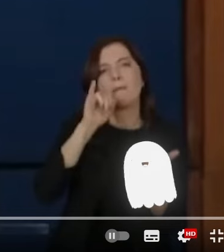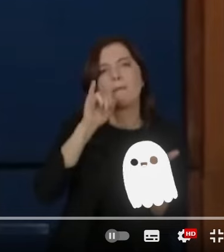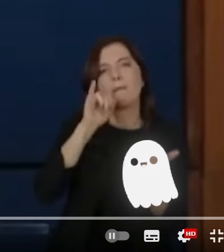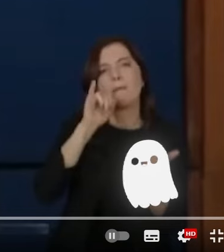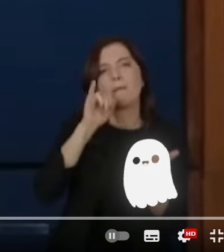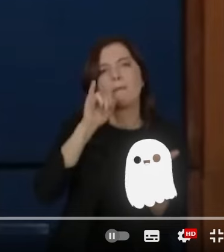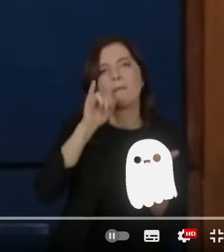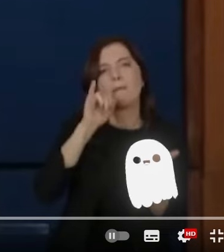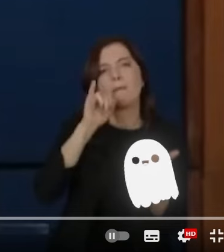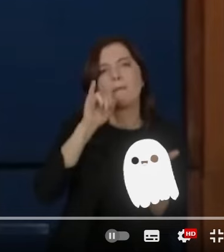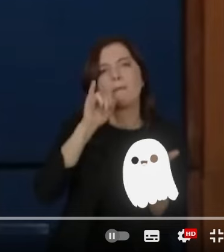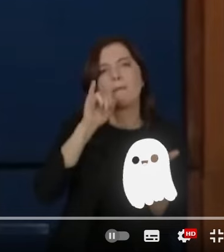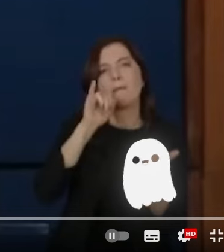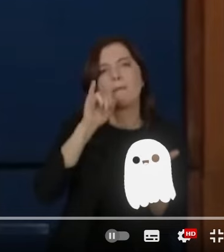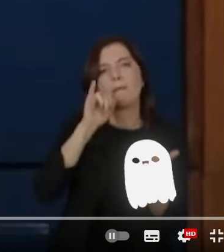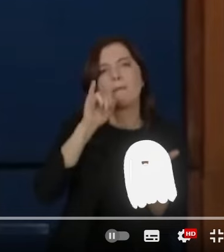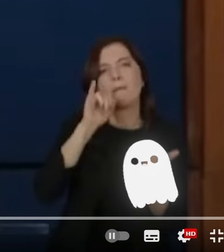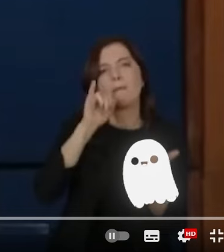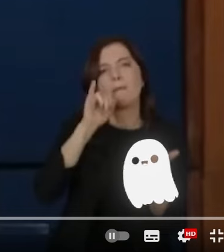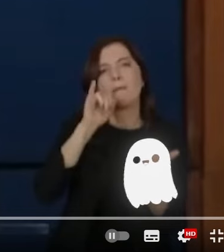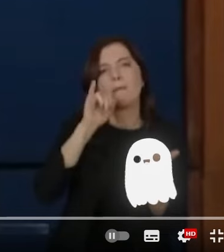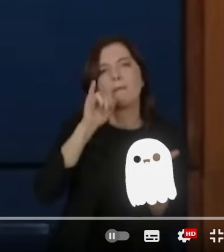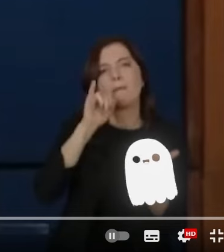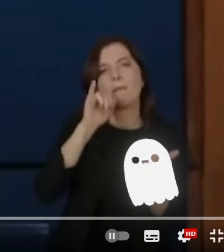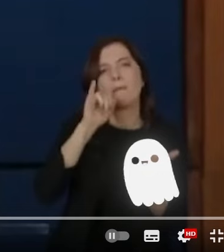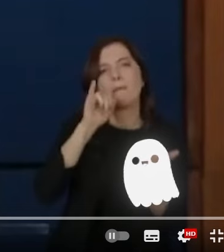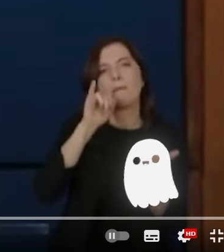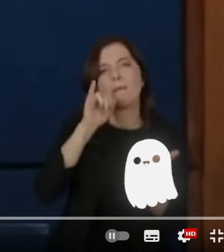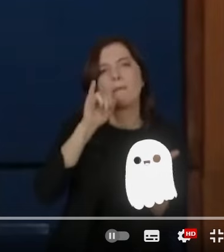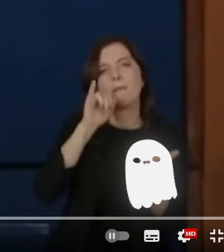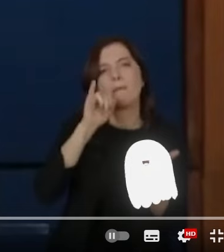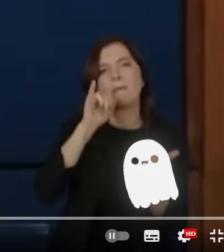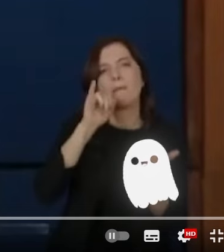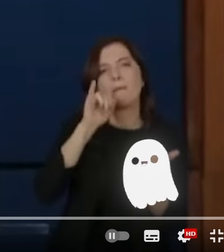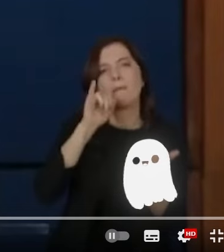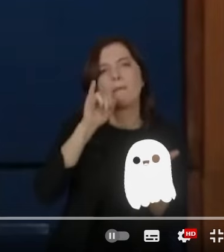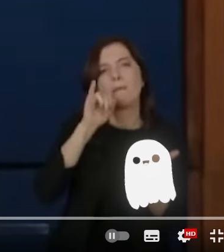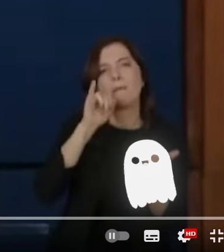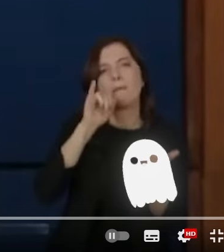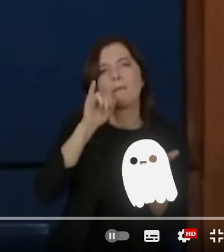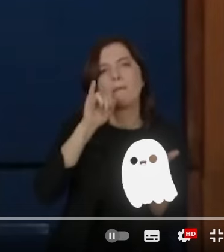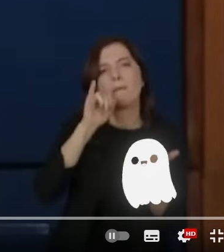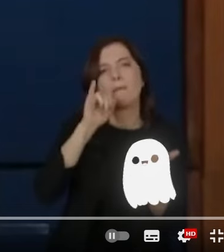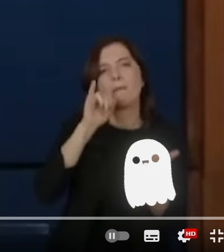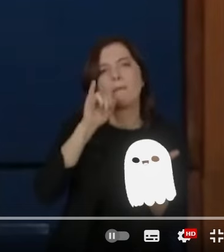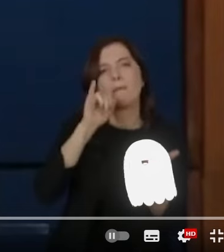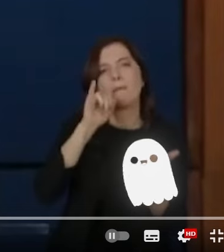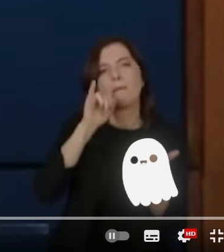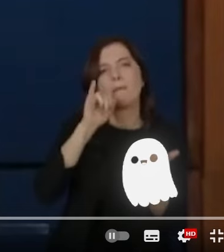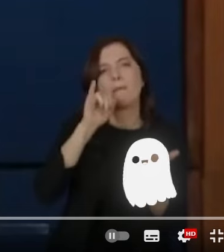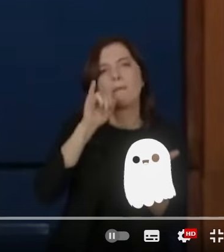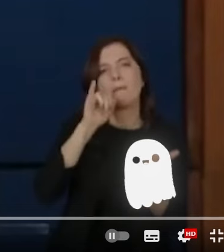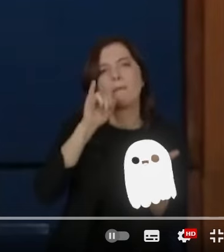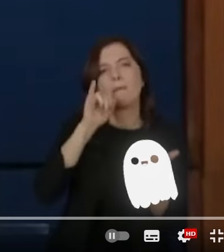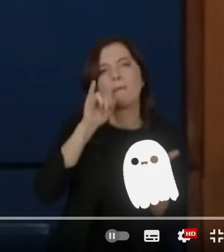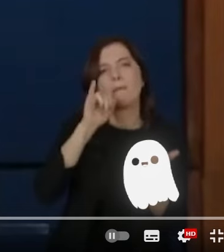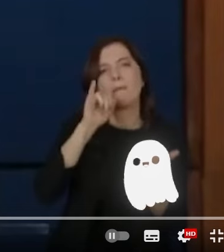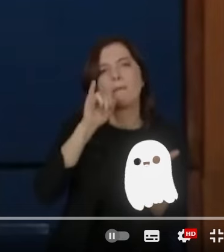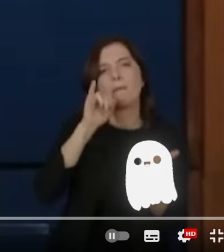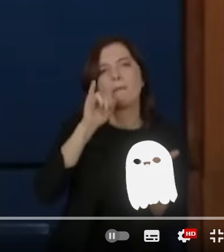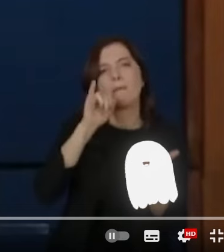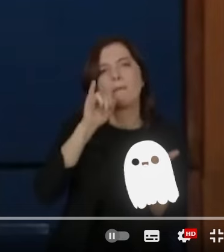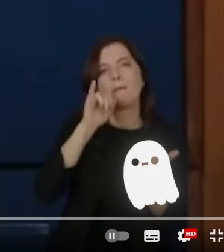but Saboneteira Rose da mandou R$10 e 13 centavos. Mãe, amanhã faço 26 anos e tô em